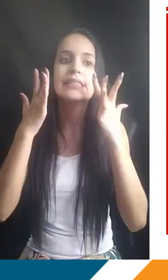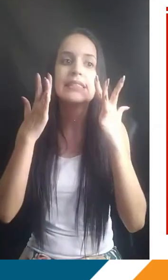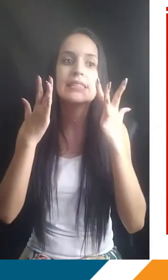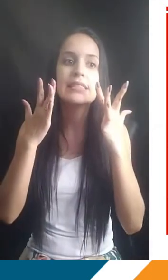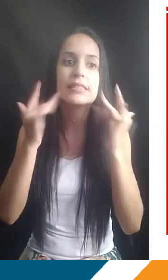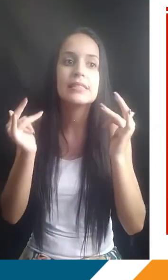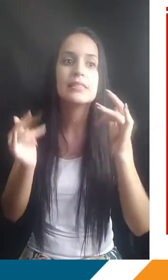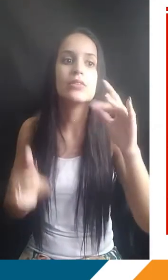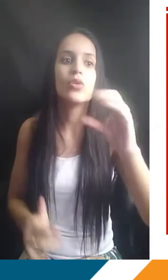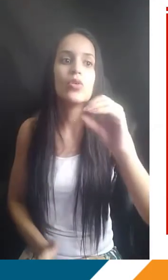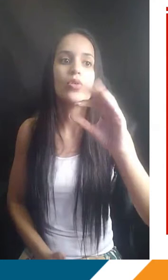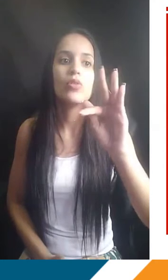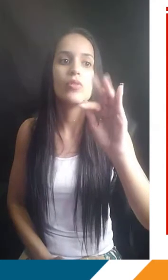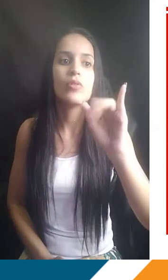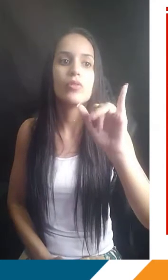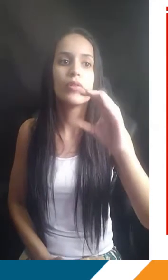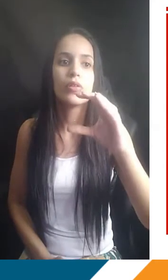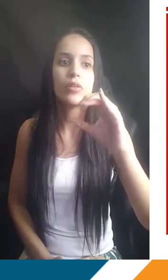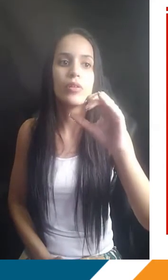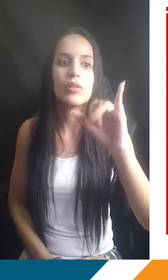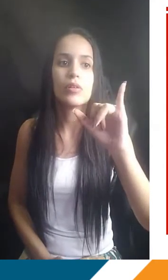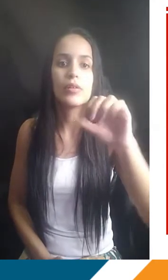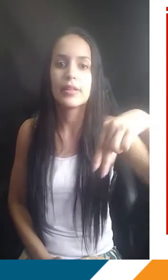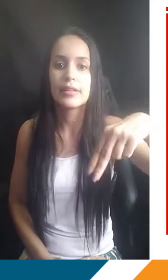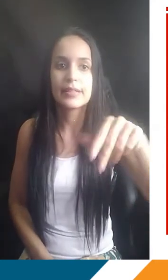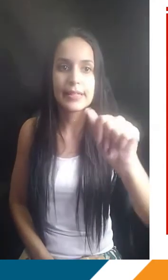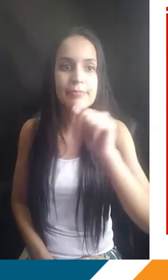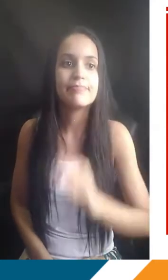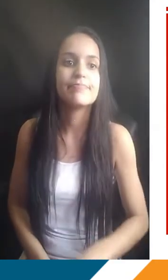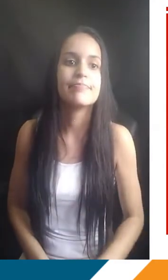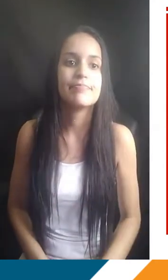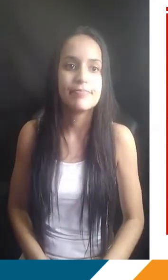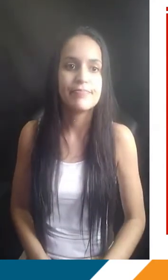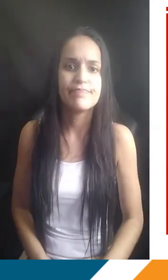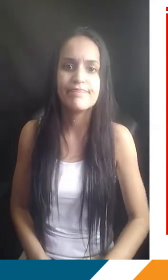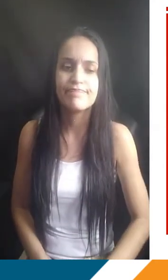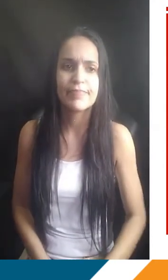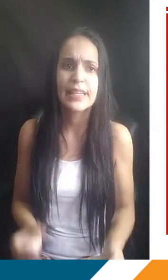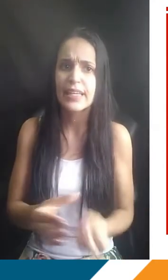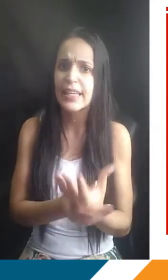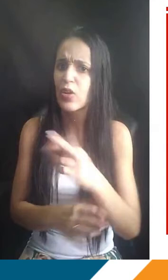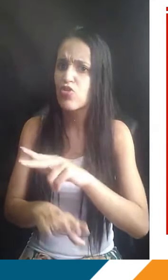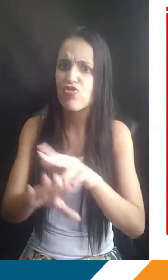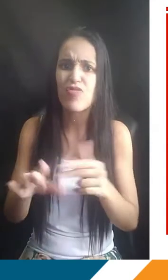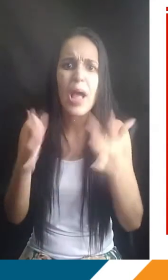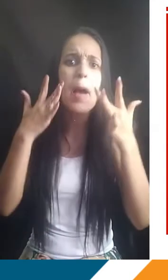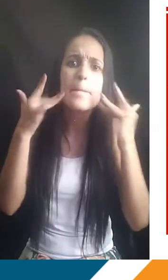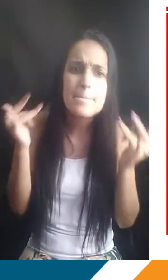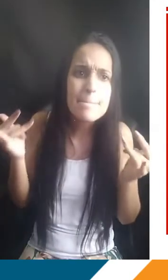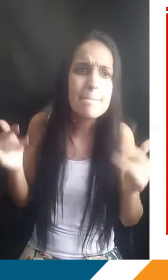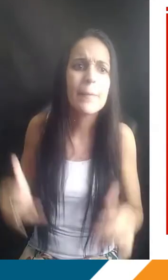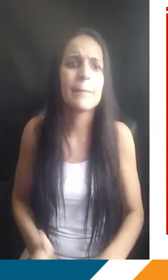Opinião. Destacam-se nesse período espetáculos como Liberdade, Liberdade, do Milor Fernandes, Se Correr o Bicho Pega, Se Ficar o Bicho